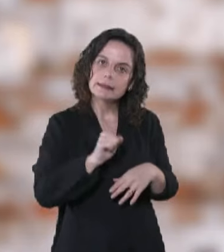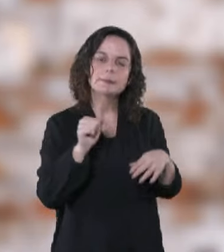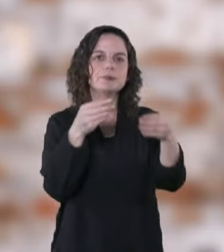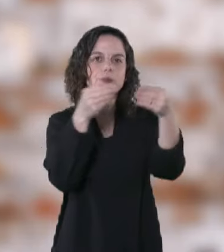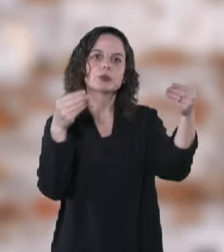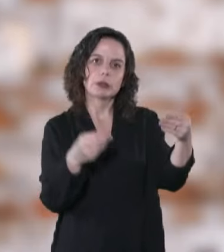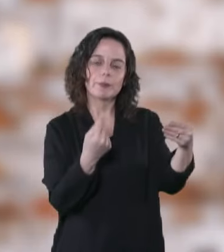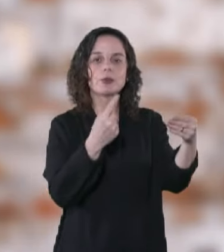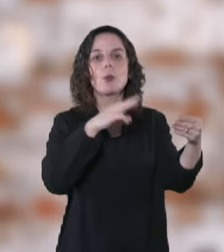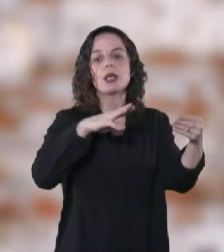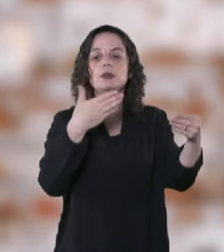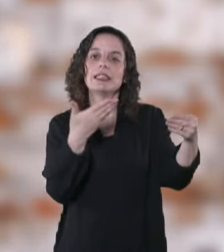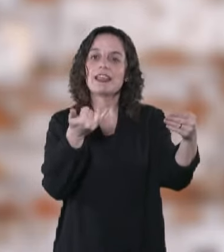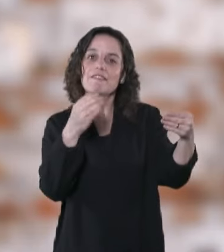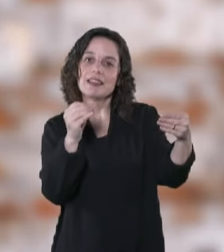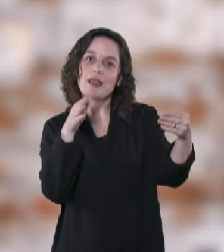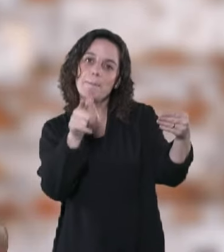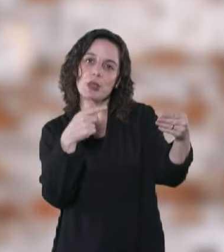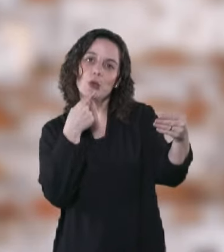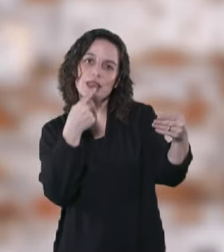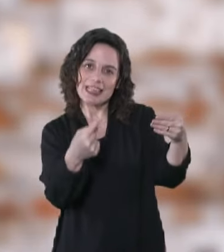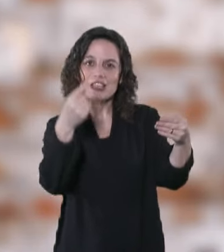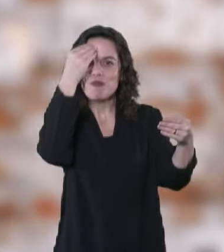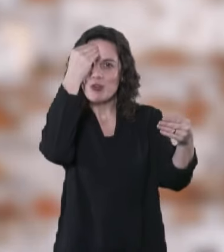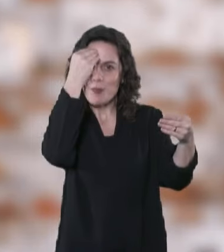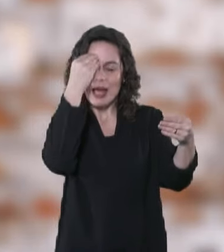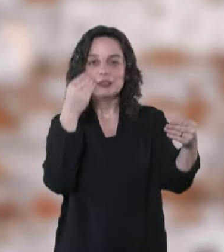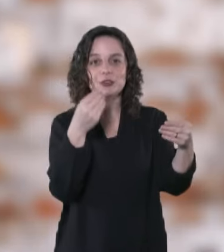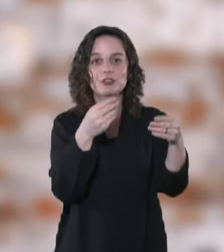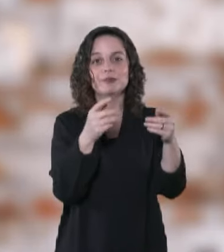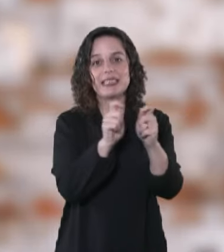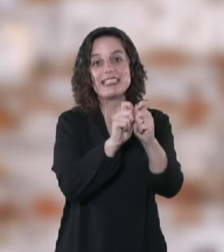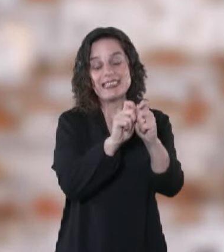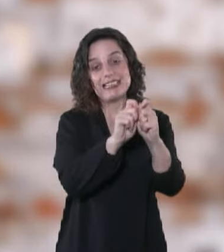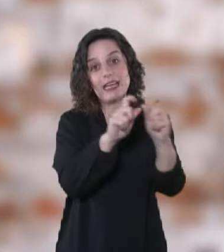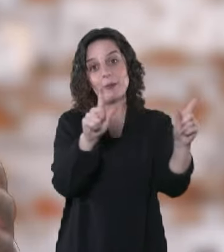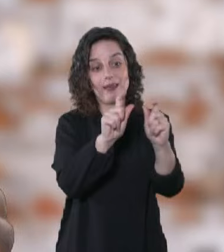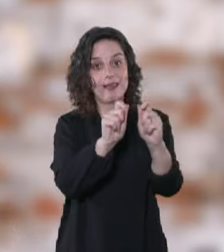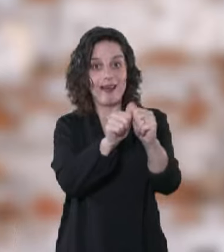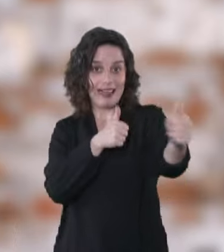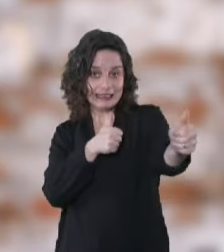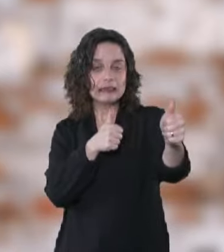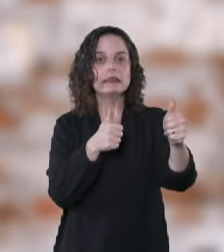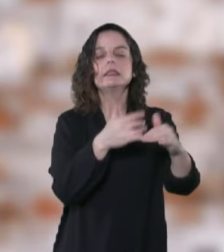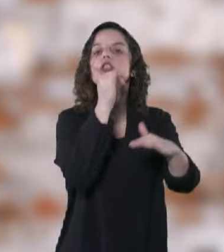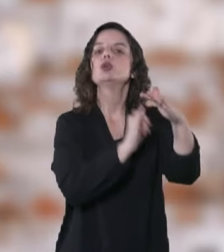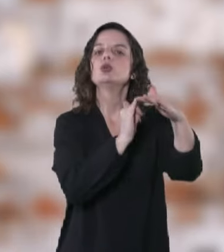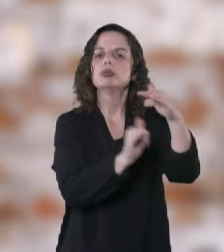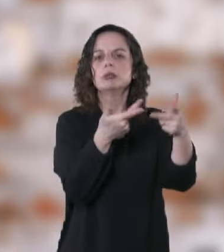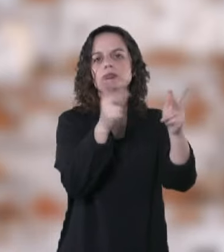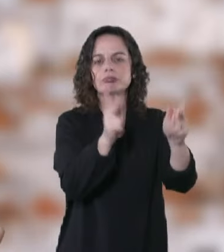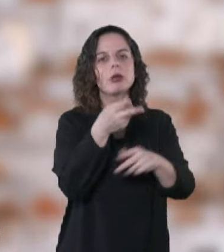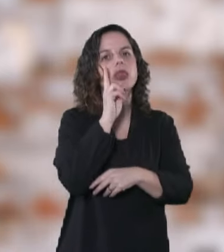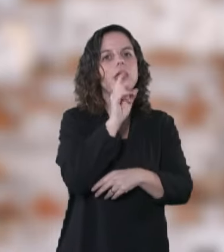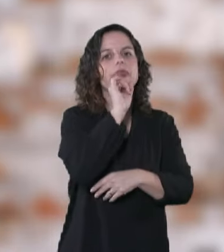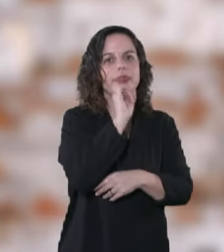este 1.120.000 que eu disse de formandos em streaming, é um bocadinho através quer do YouTube, livre para todos assistirem, quer